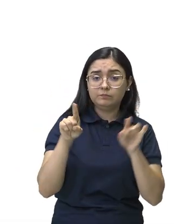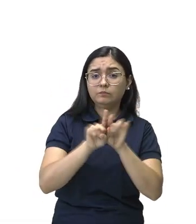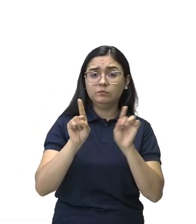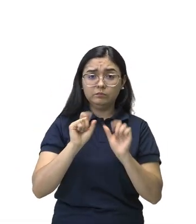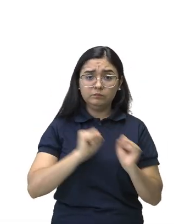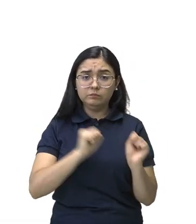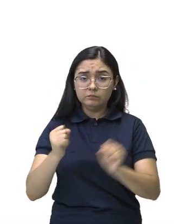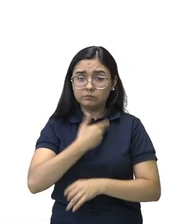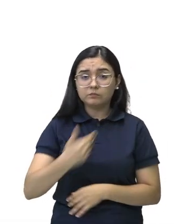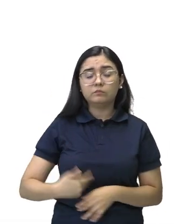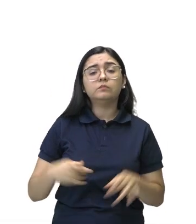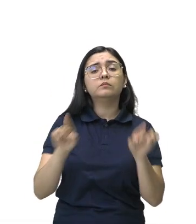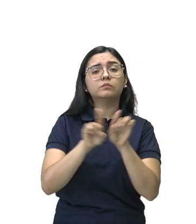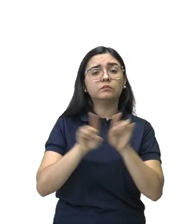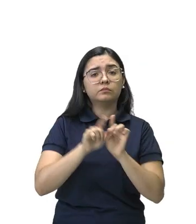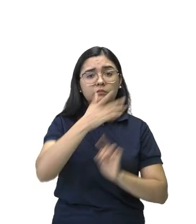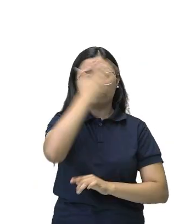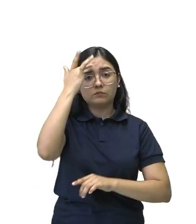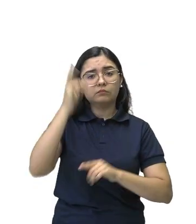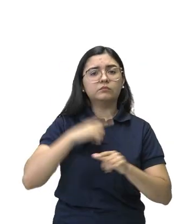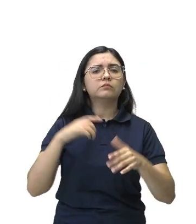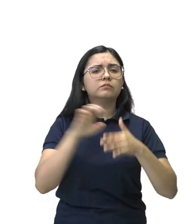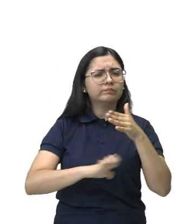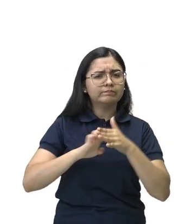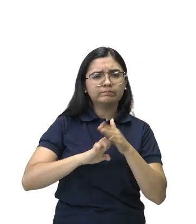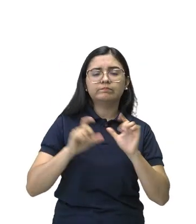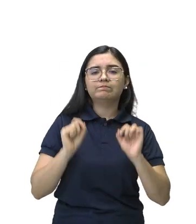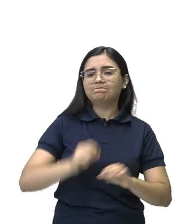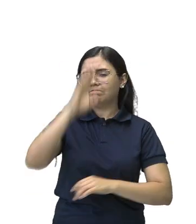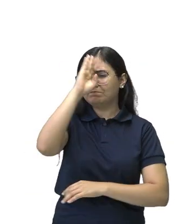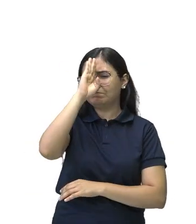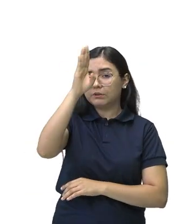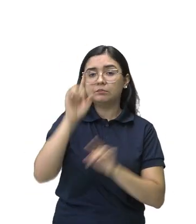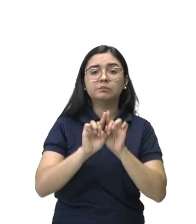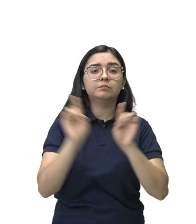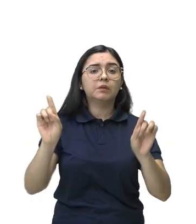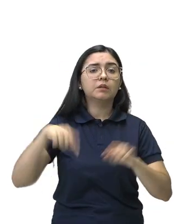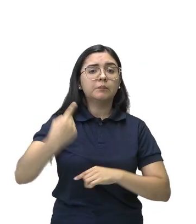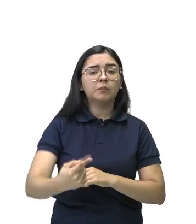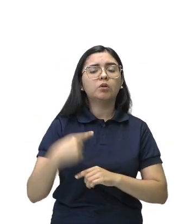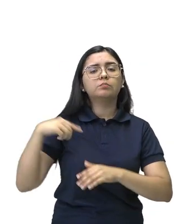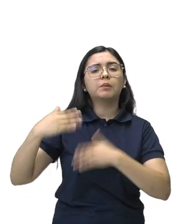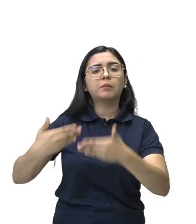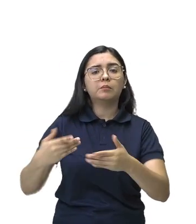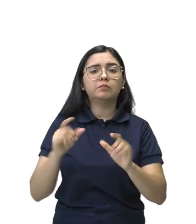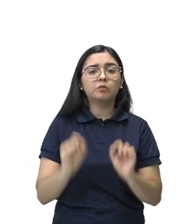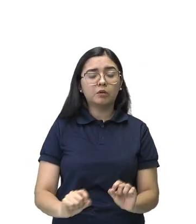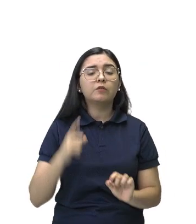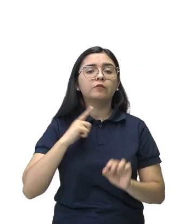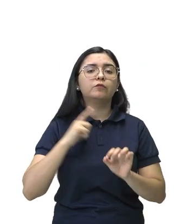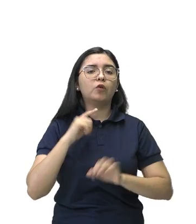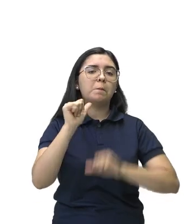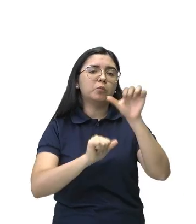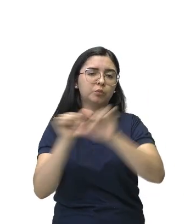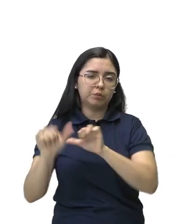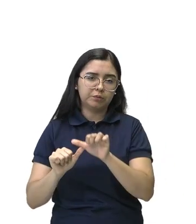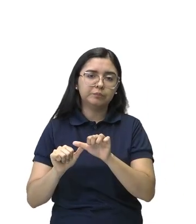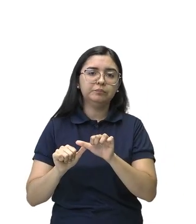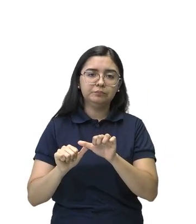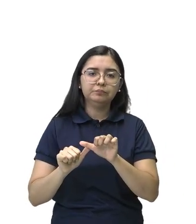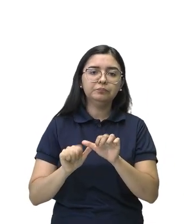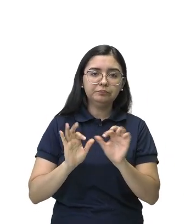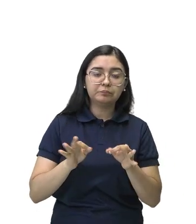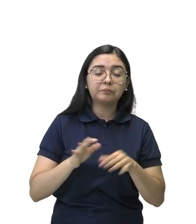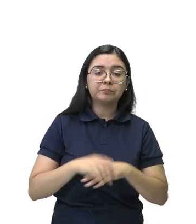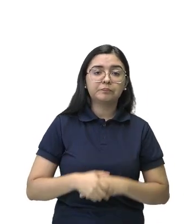poder público, pelos empresários principalmente, mas depois, com o tempo, isso foi se